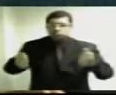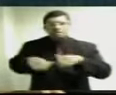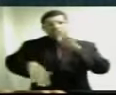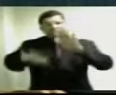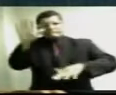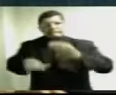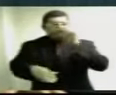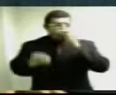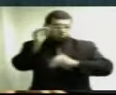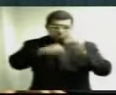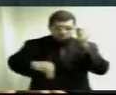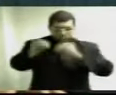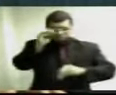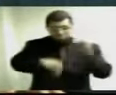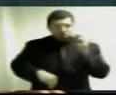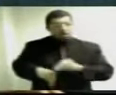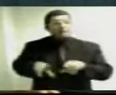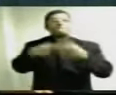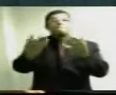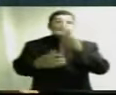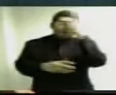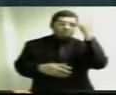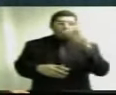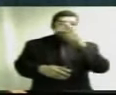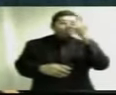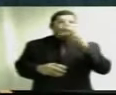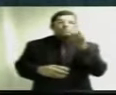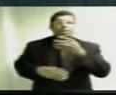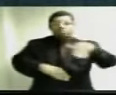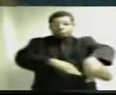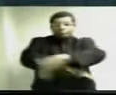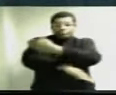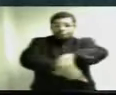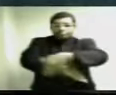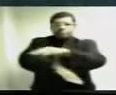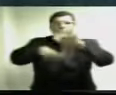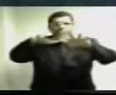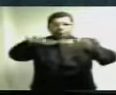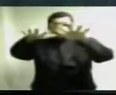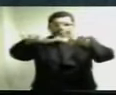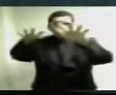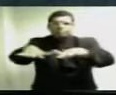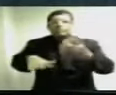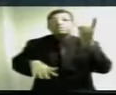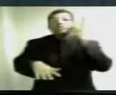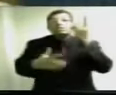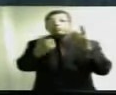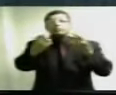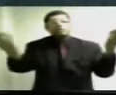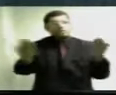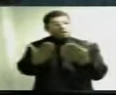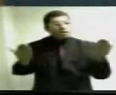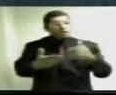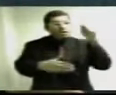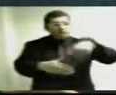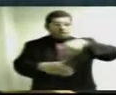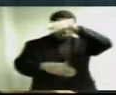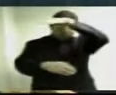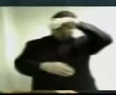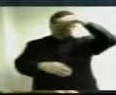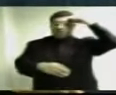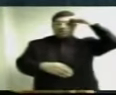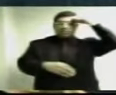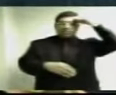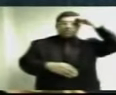seja desastroso. O que o povo está dizendo nas ruas, e dirá dia 20 agora, aqui em